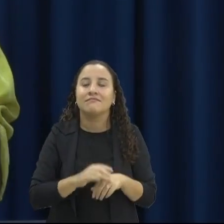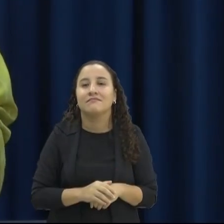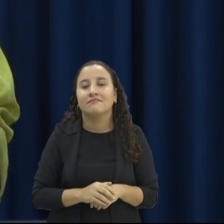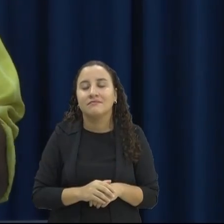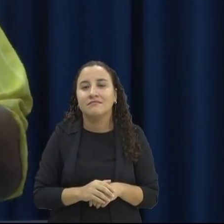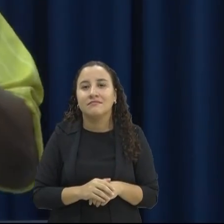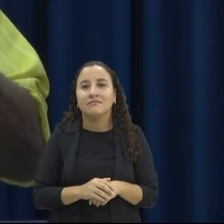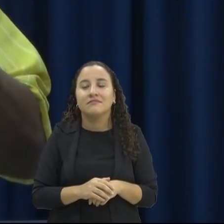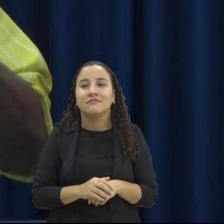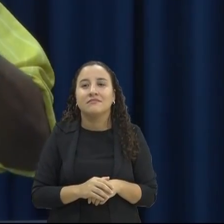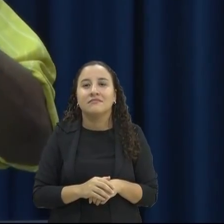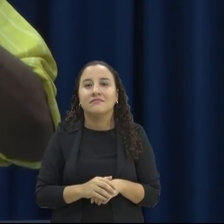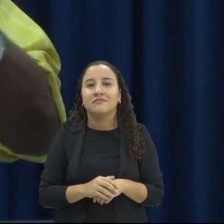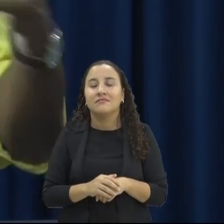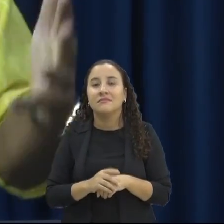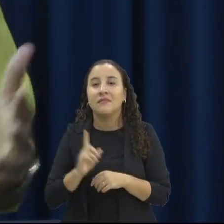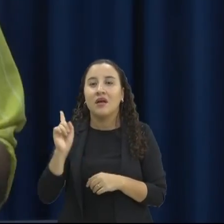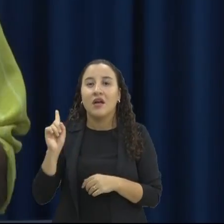vamos